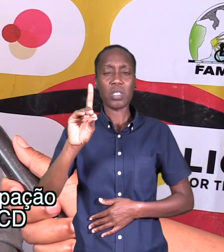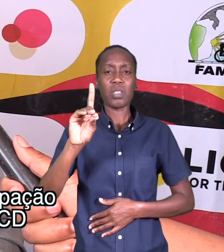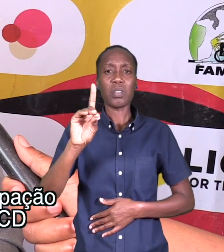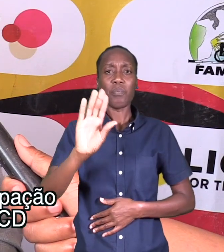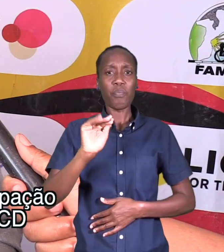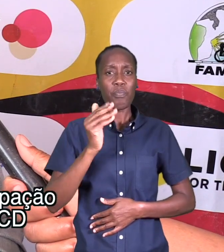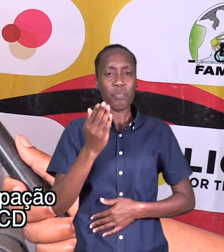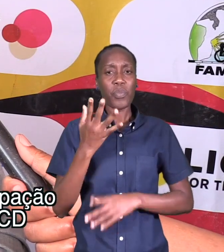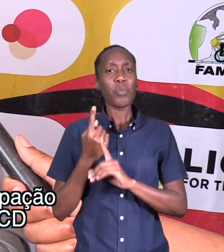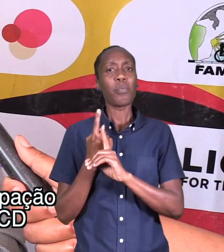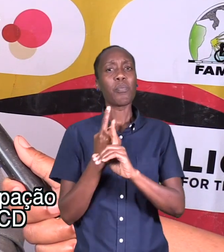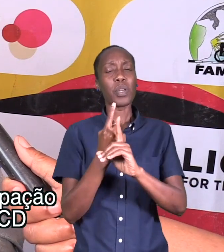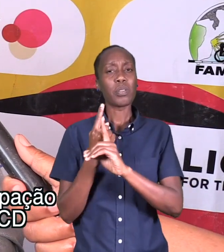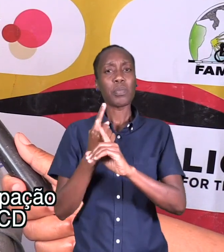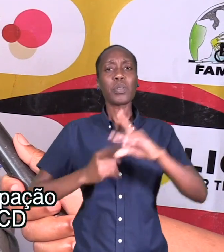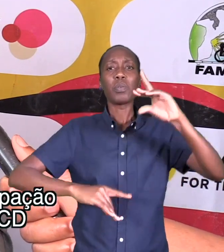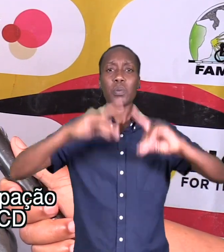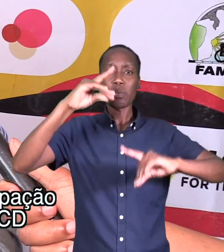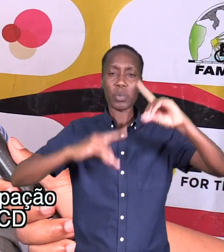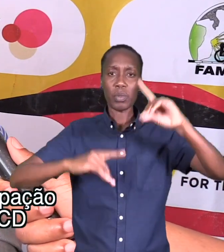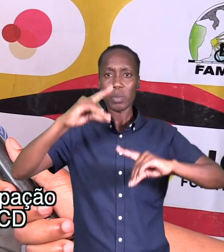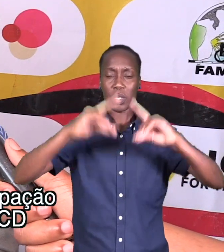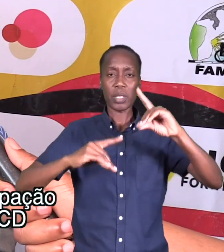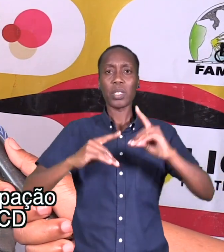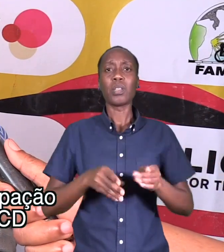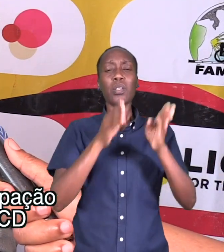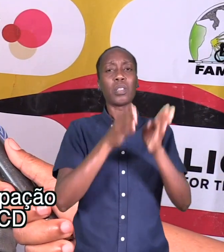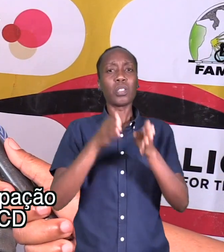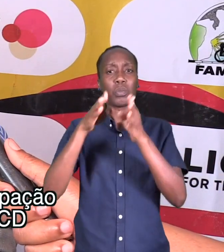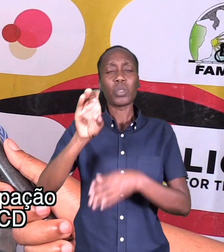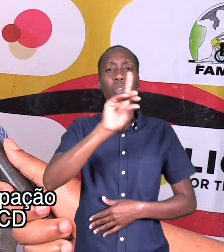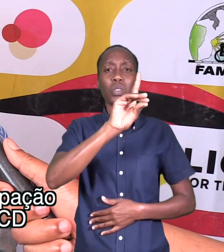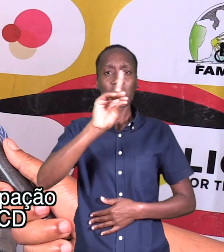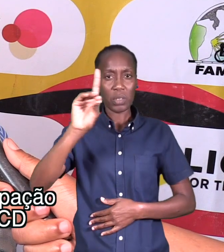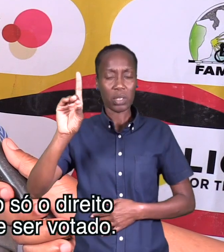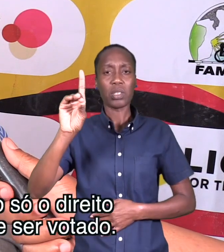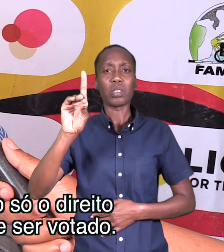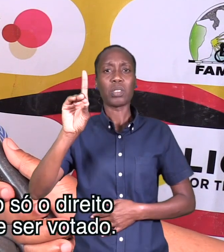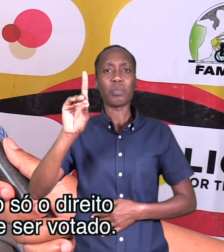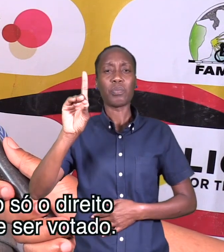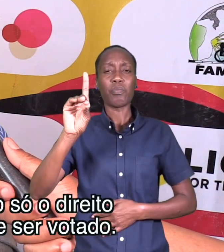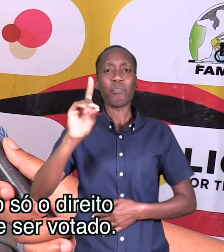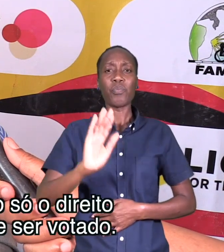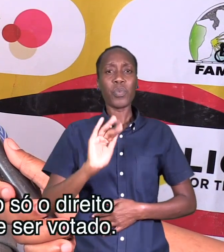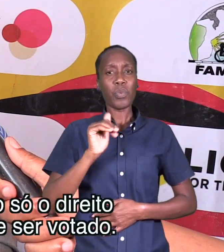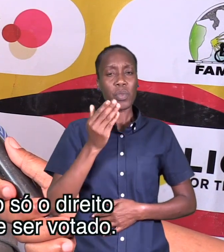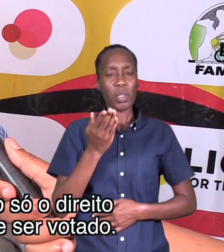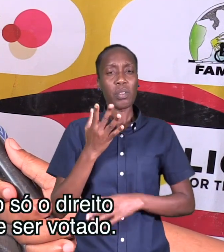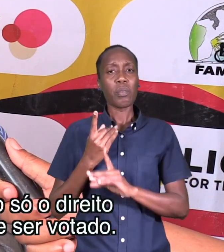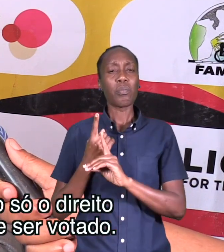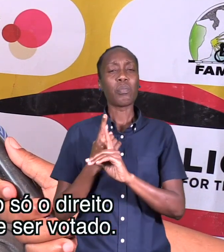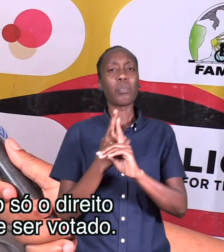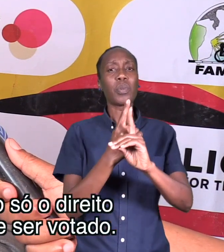à participação política e pública das pessoas com deficiência. E essa